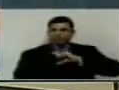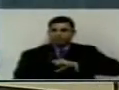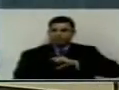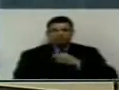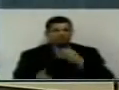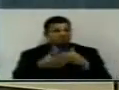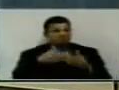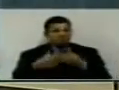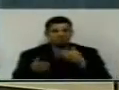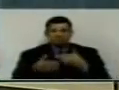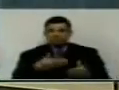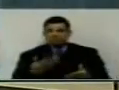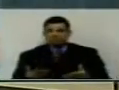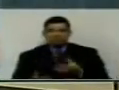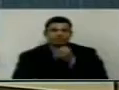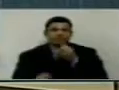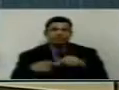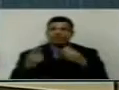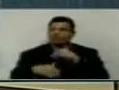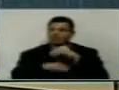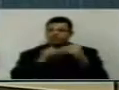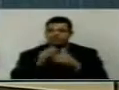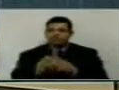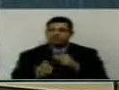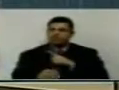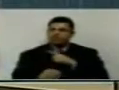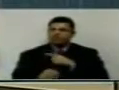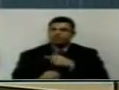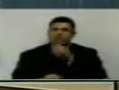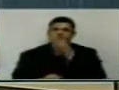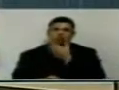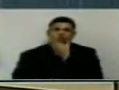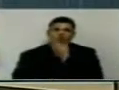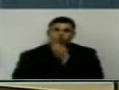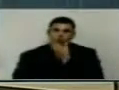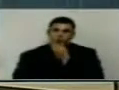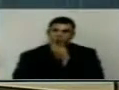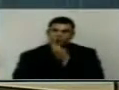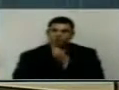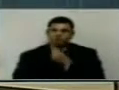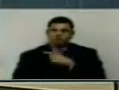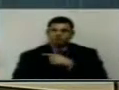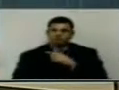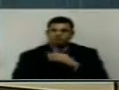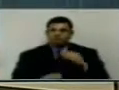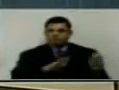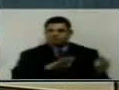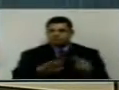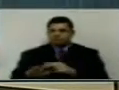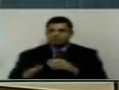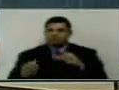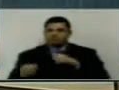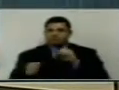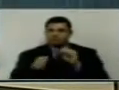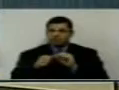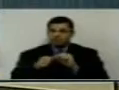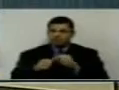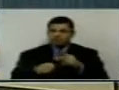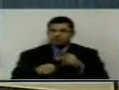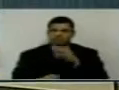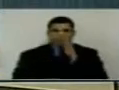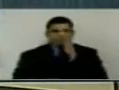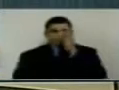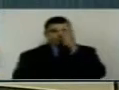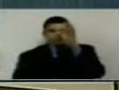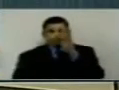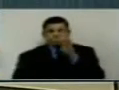seja. Mas todos vão ser bons homens e vão ter uma carreira constituída para o seu futuro e